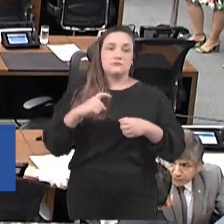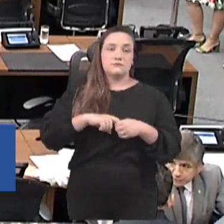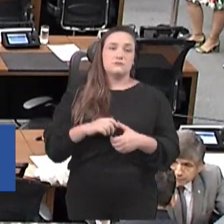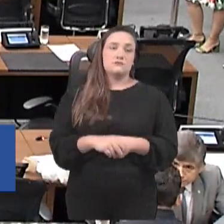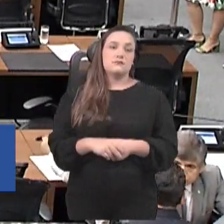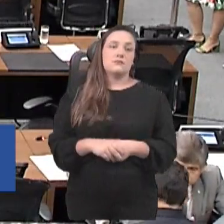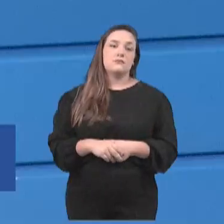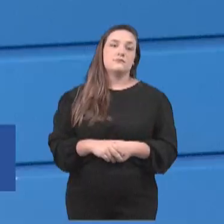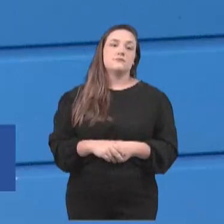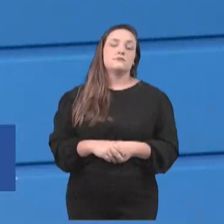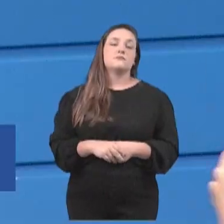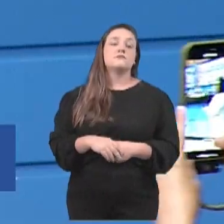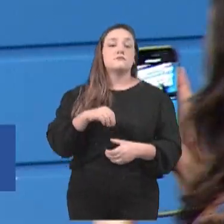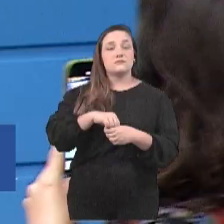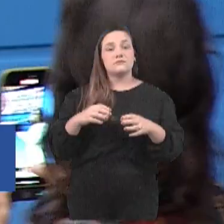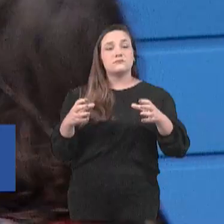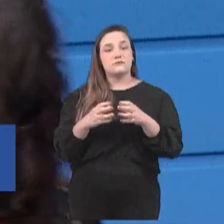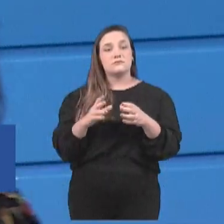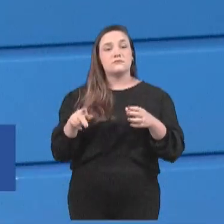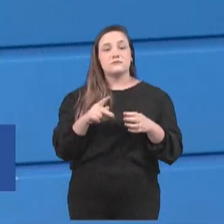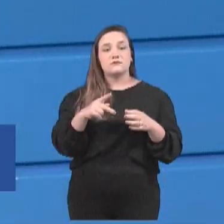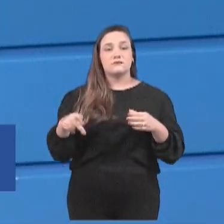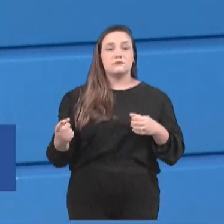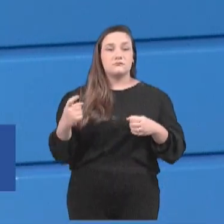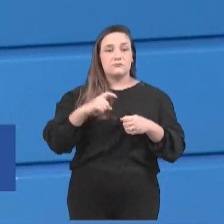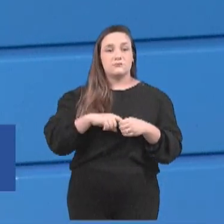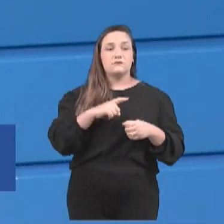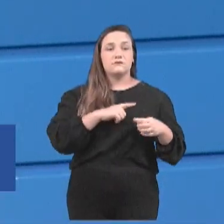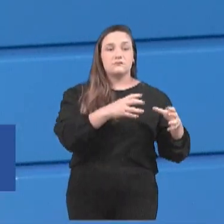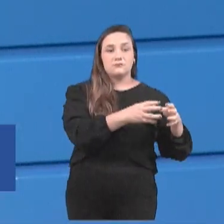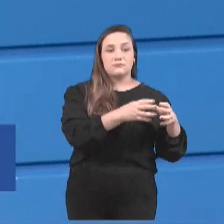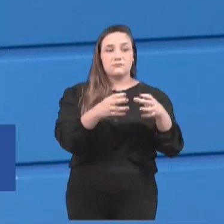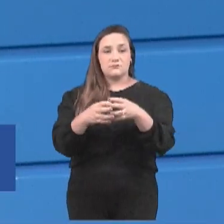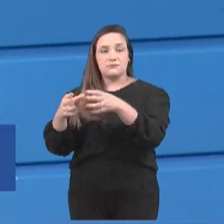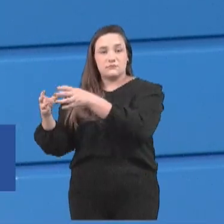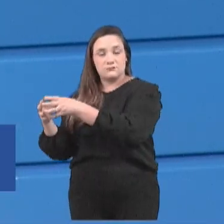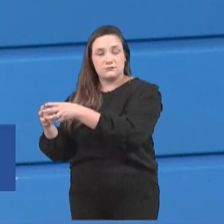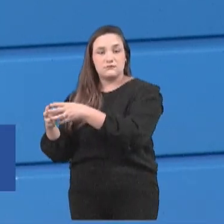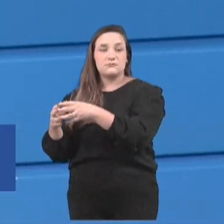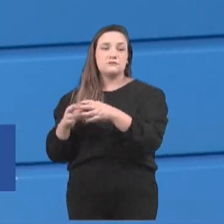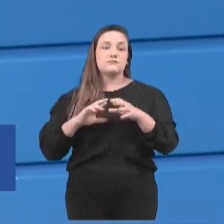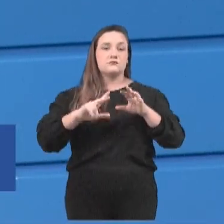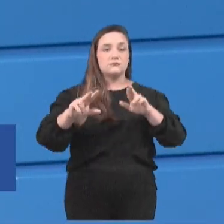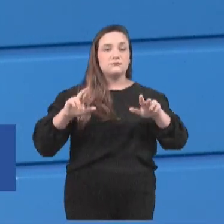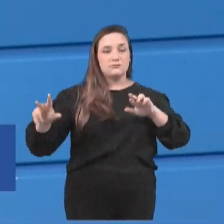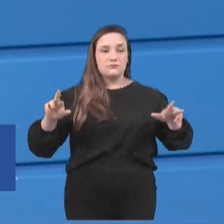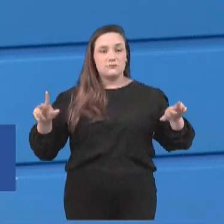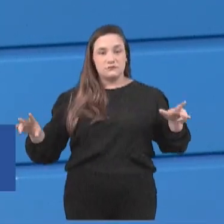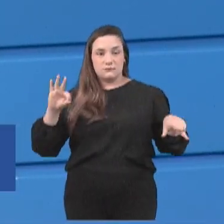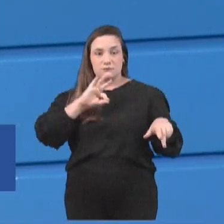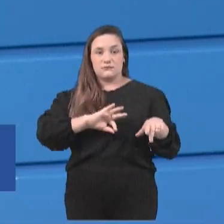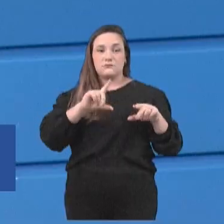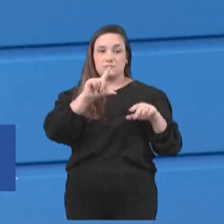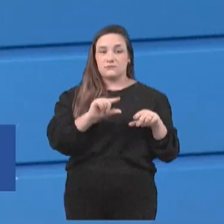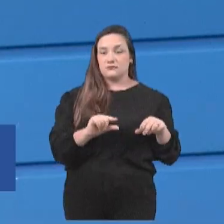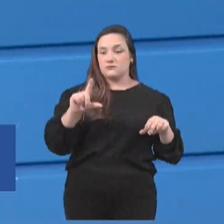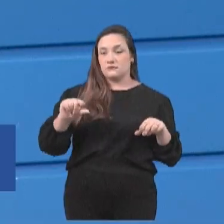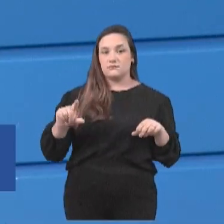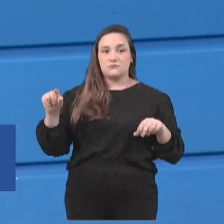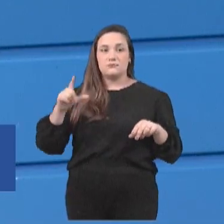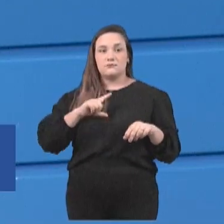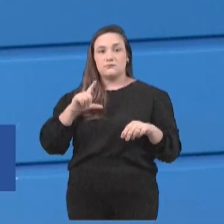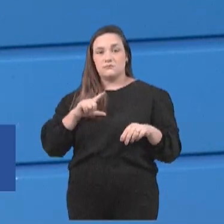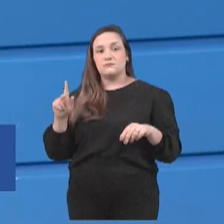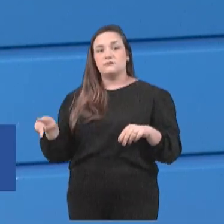nós temos, dentro dos professores contratados, várias categorias. E cada categoria com salários inferiores. Nós temos